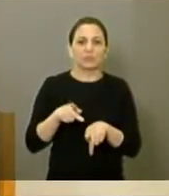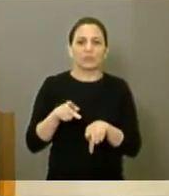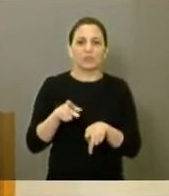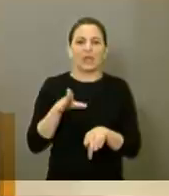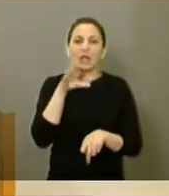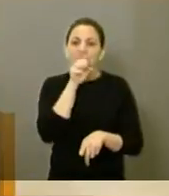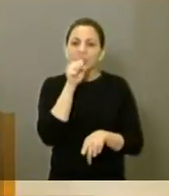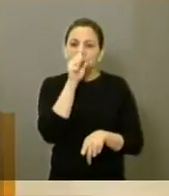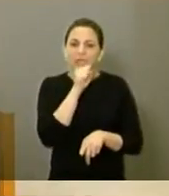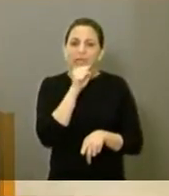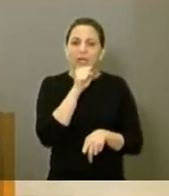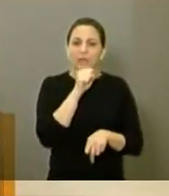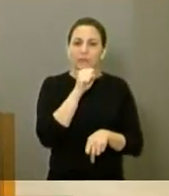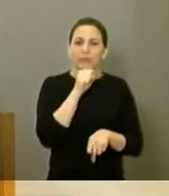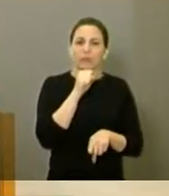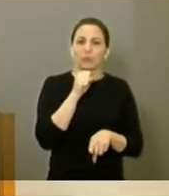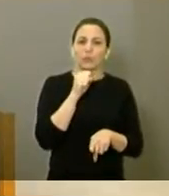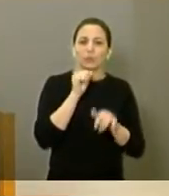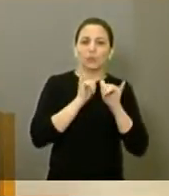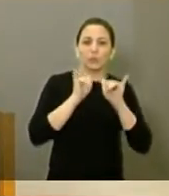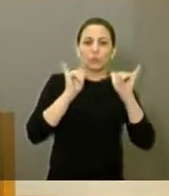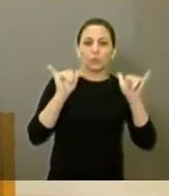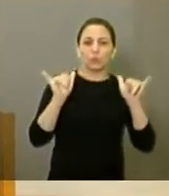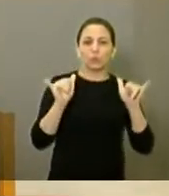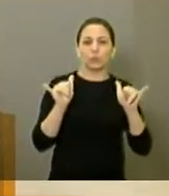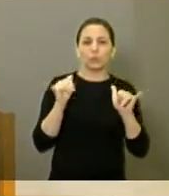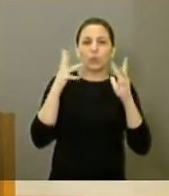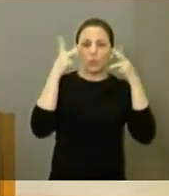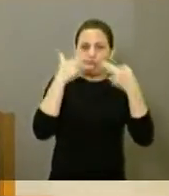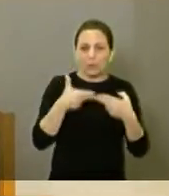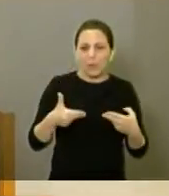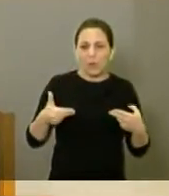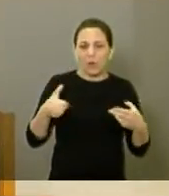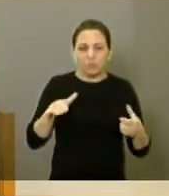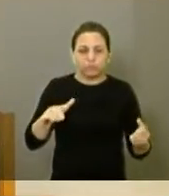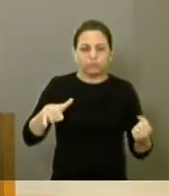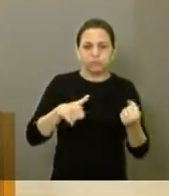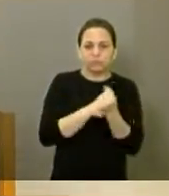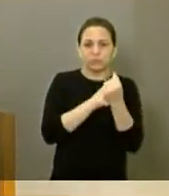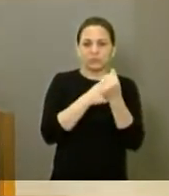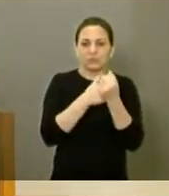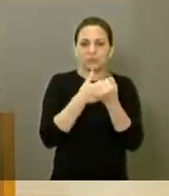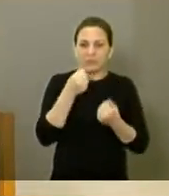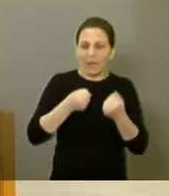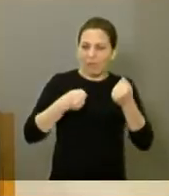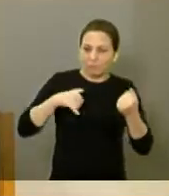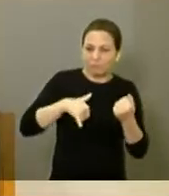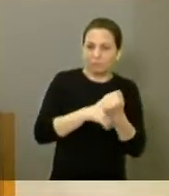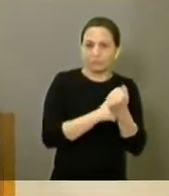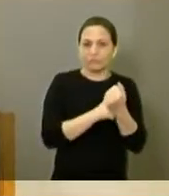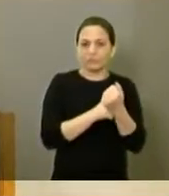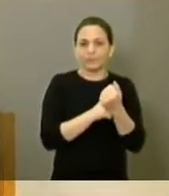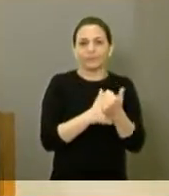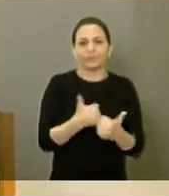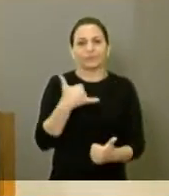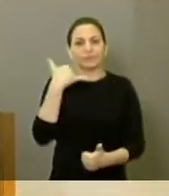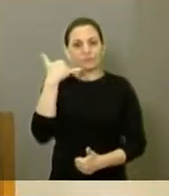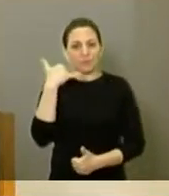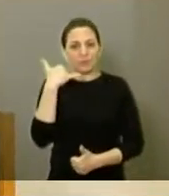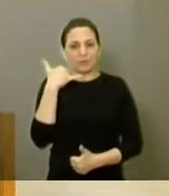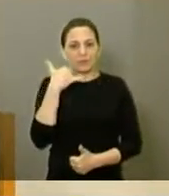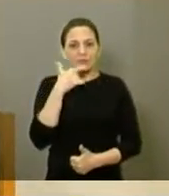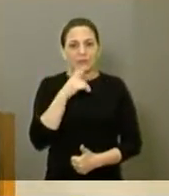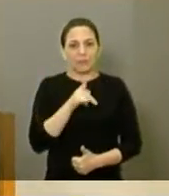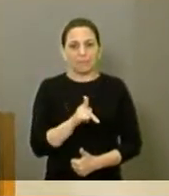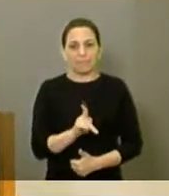fazendo é fazendo minha campanha o animal foi atropelado levei na pet vida